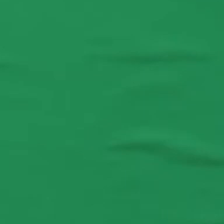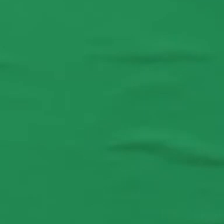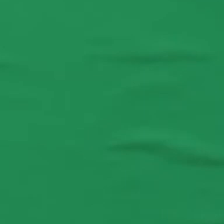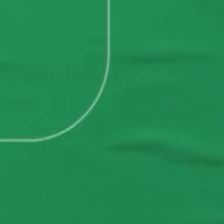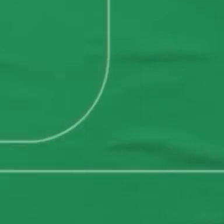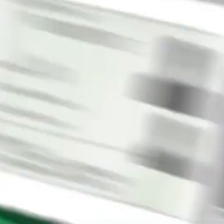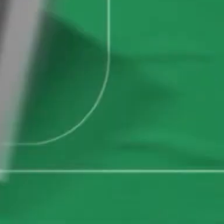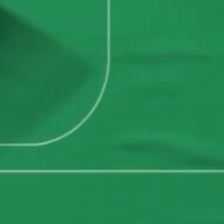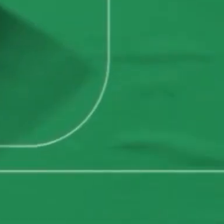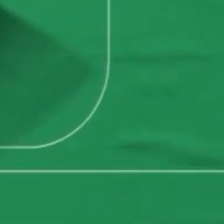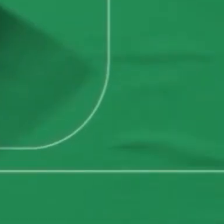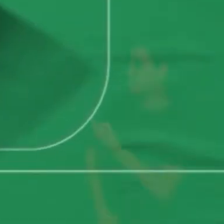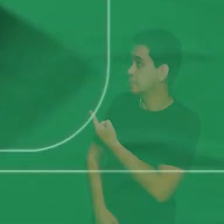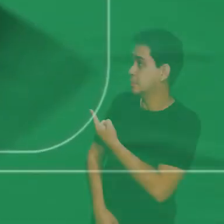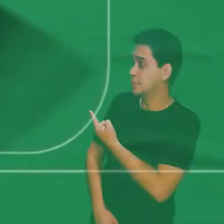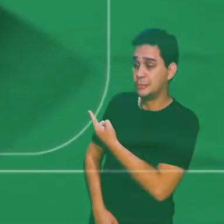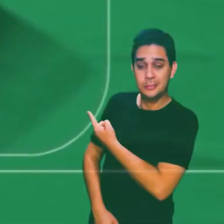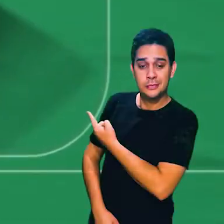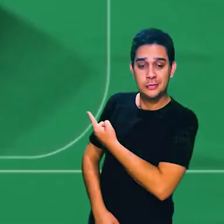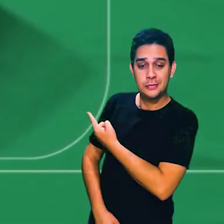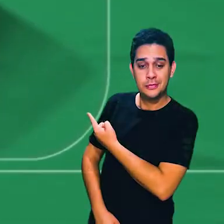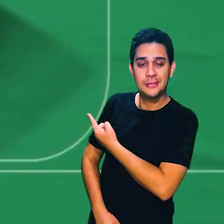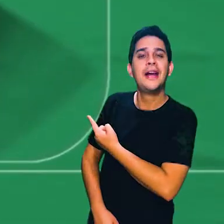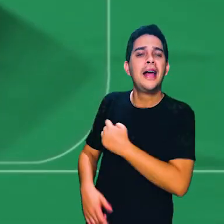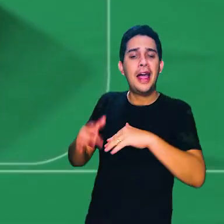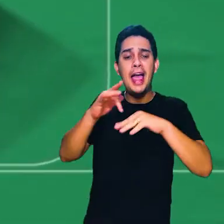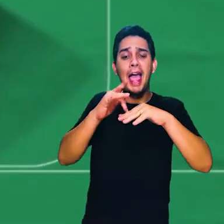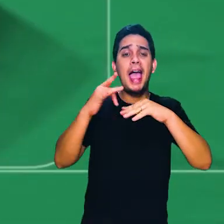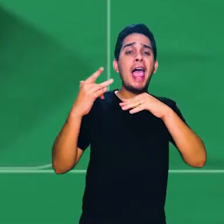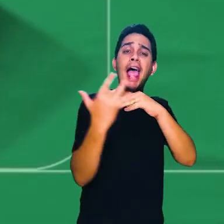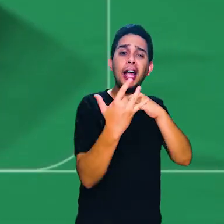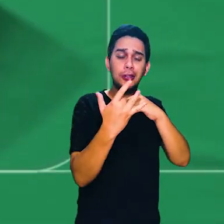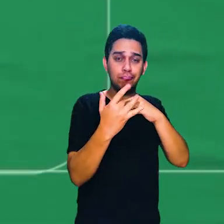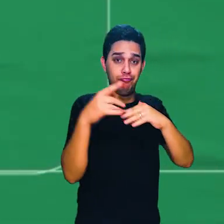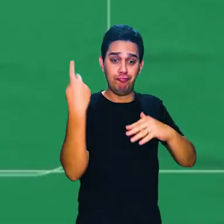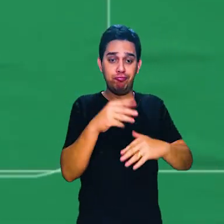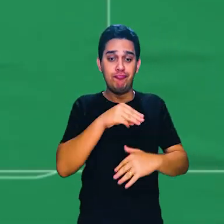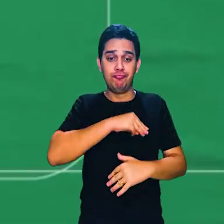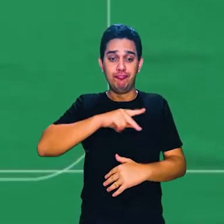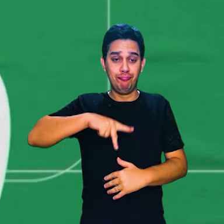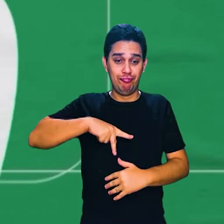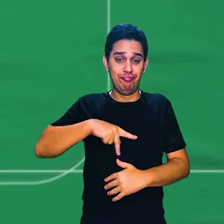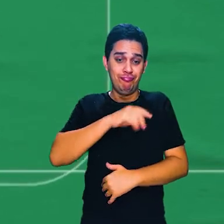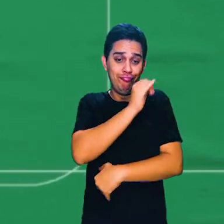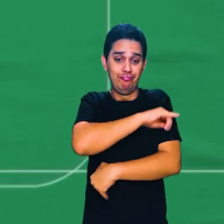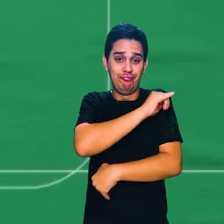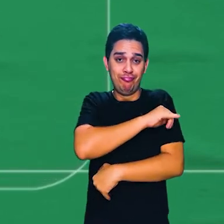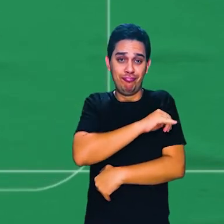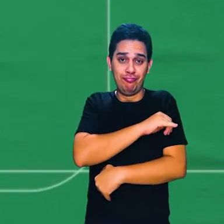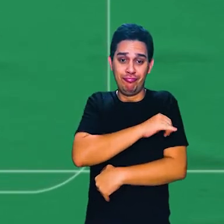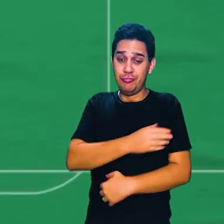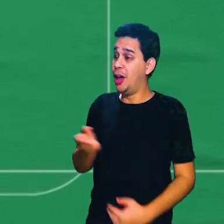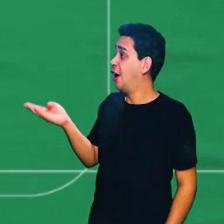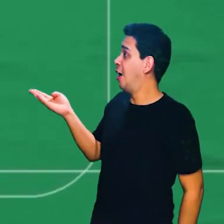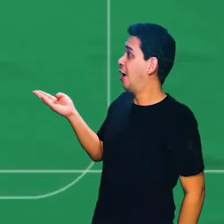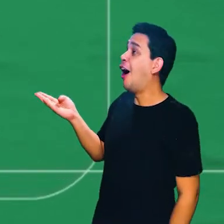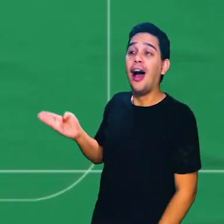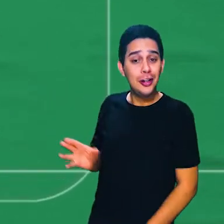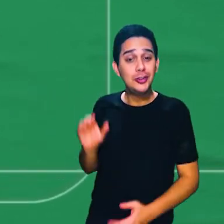Nas redes sociais do MPRJ, a instituição aderiu à campanha O Ministério Público nas